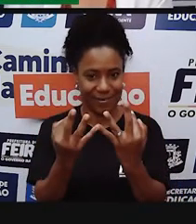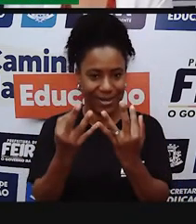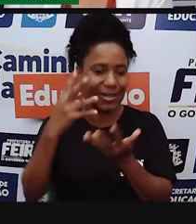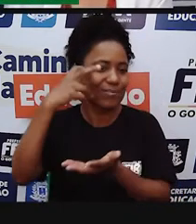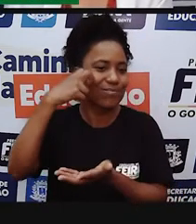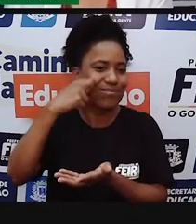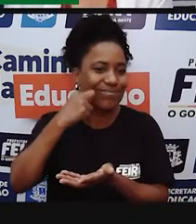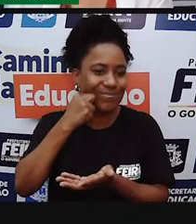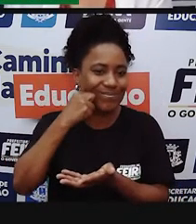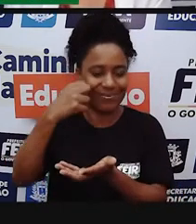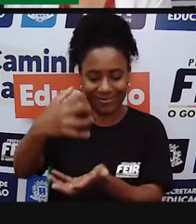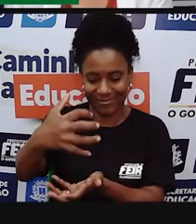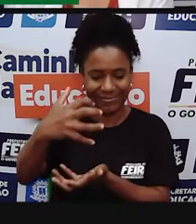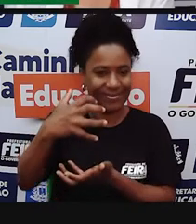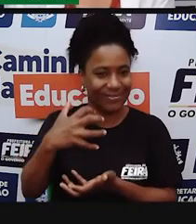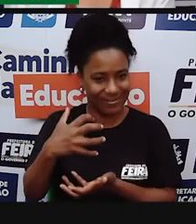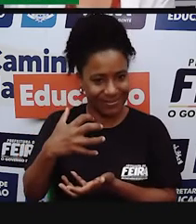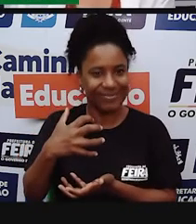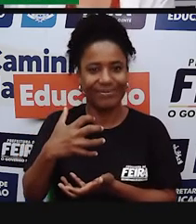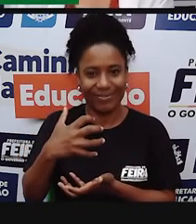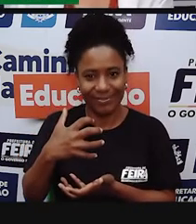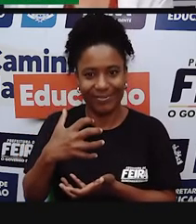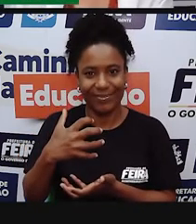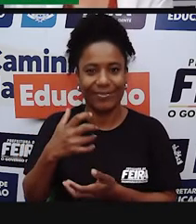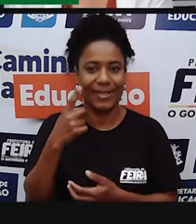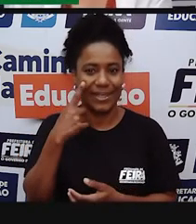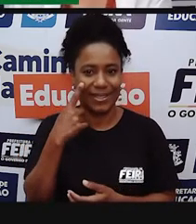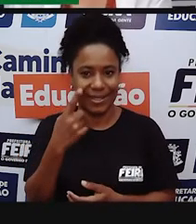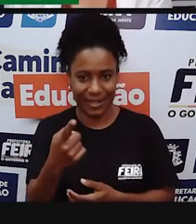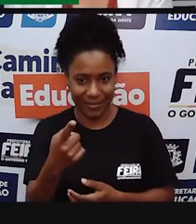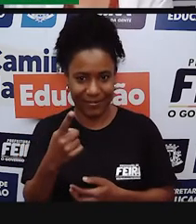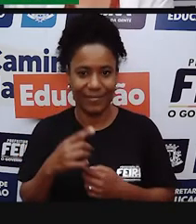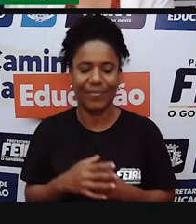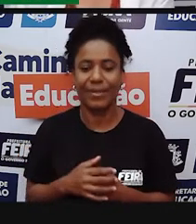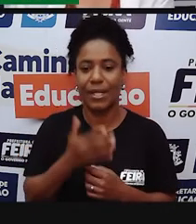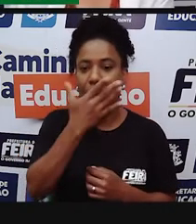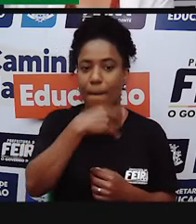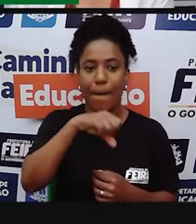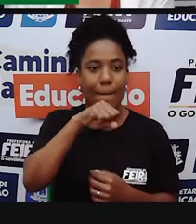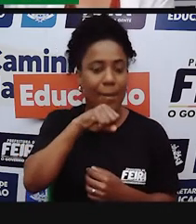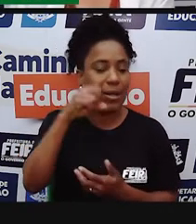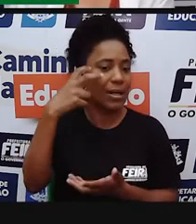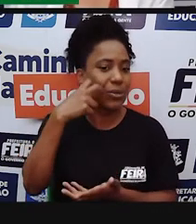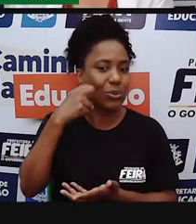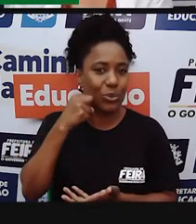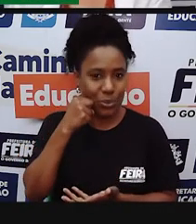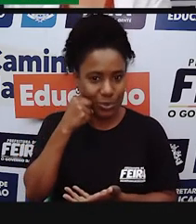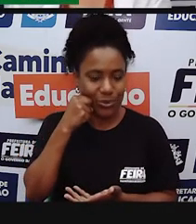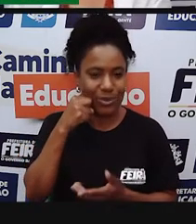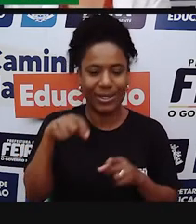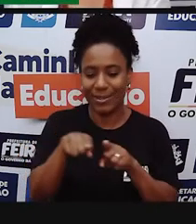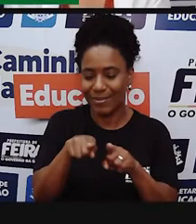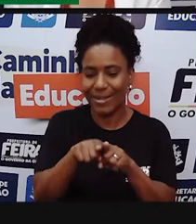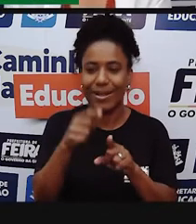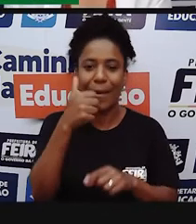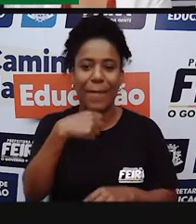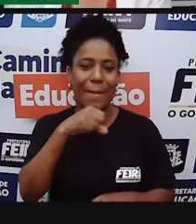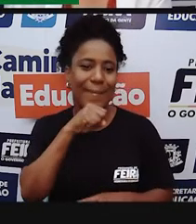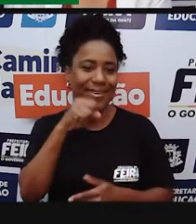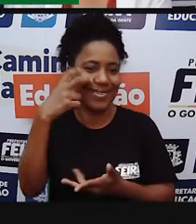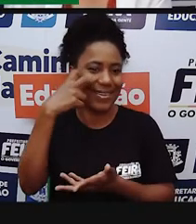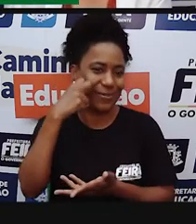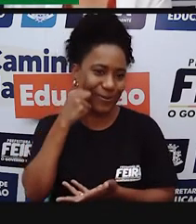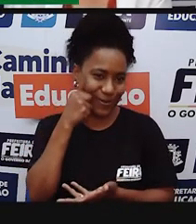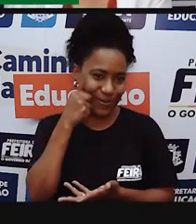adotiva nós temos oposta Fire e um pai adotivo ele fosse formada que a